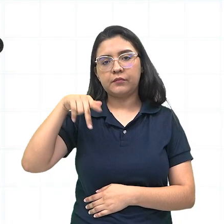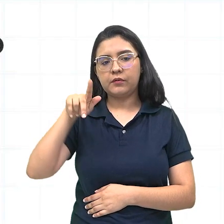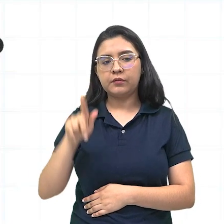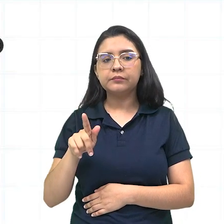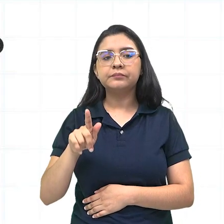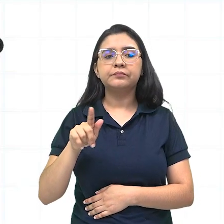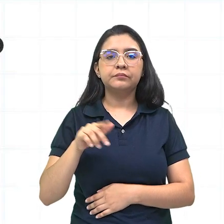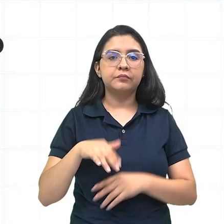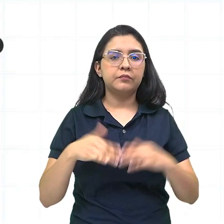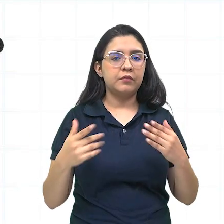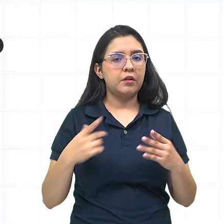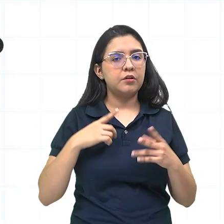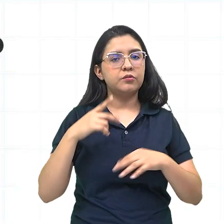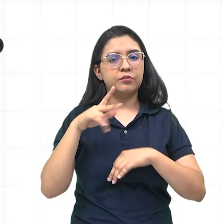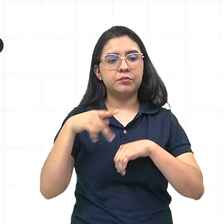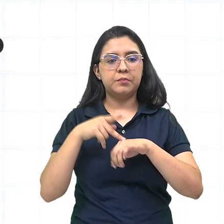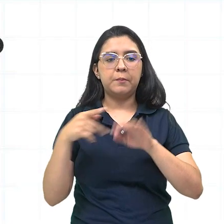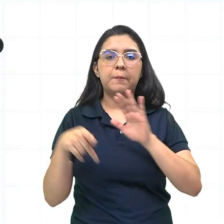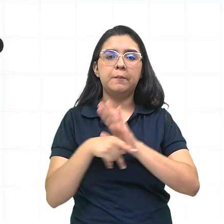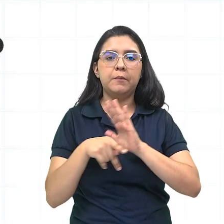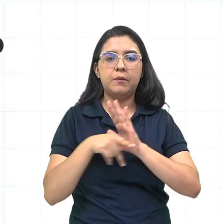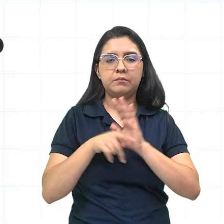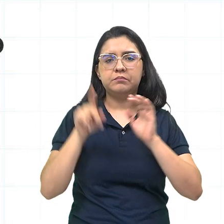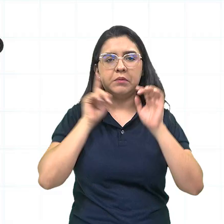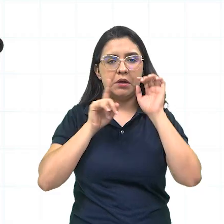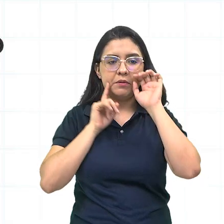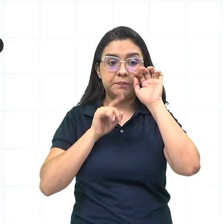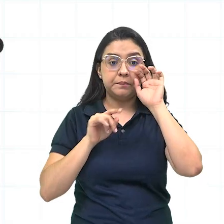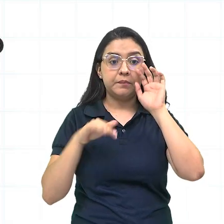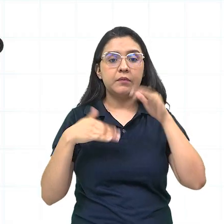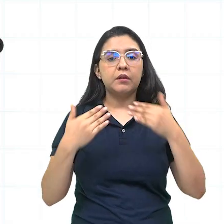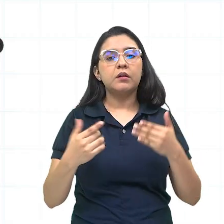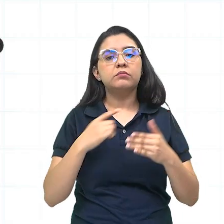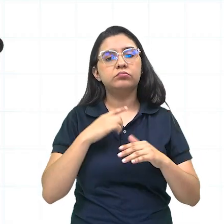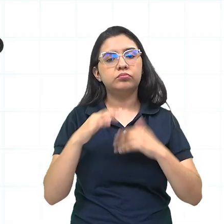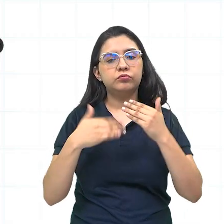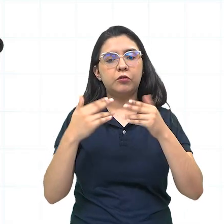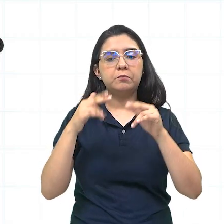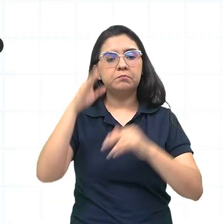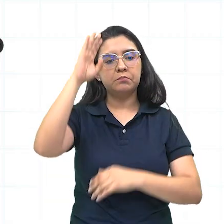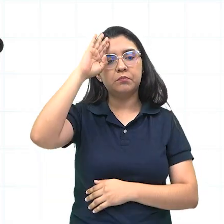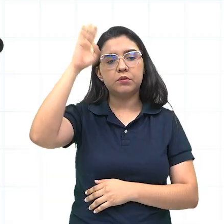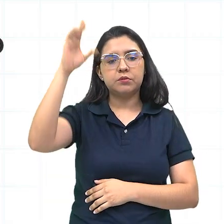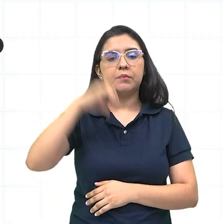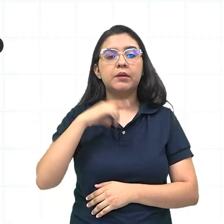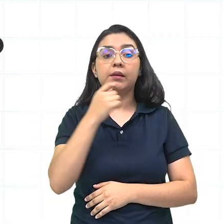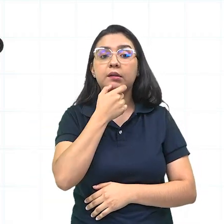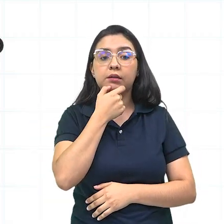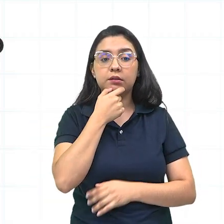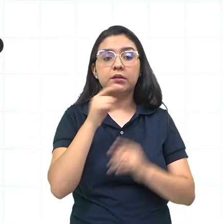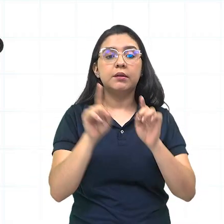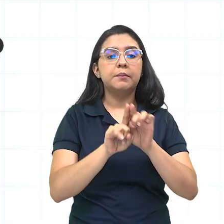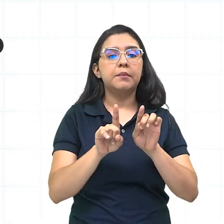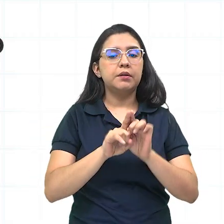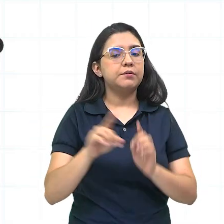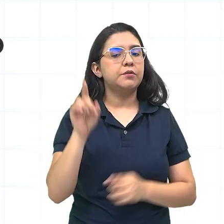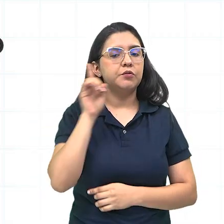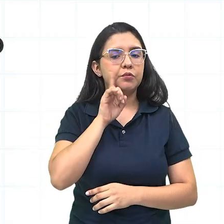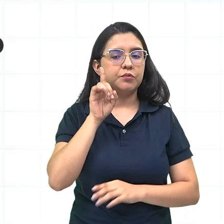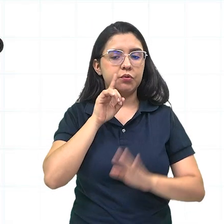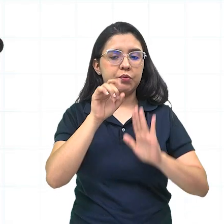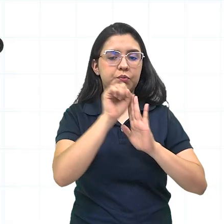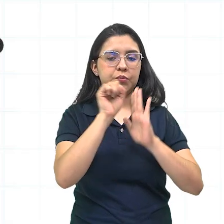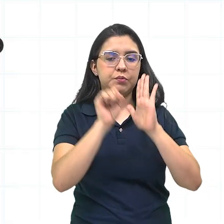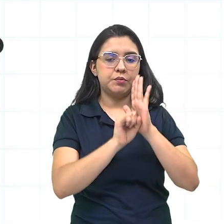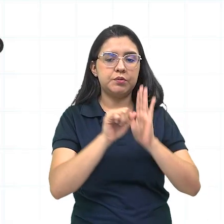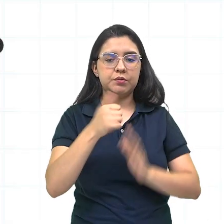chamado lá nos países de língua inglesa, desenvolveu-se principalmente na Inglaterra e nos Estados Unidos